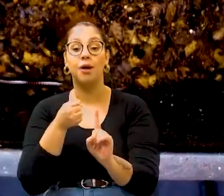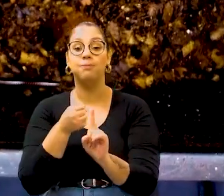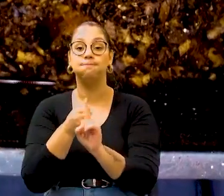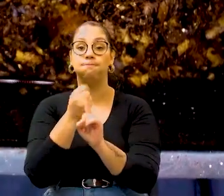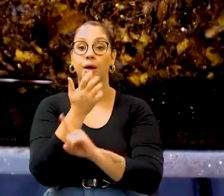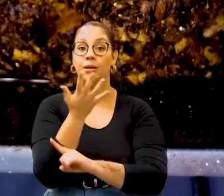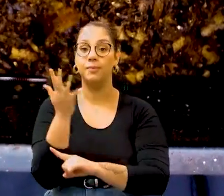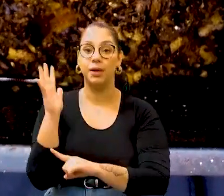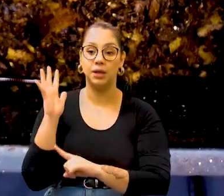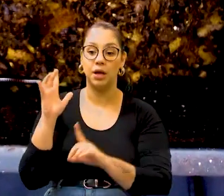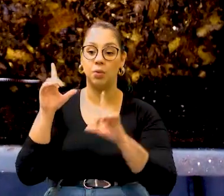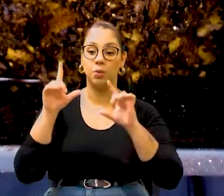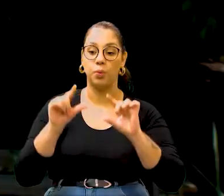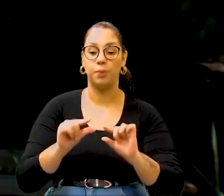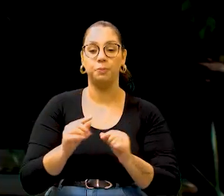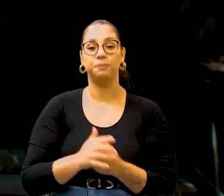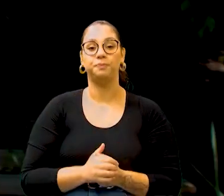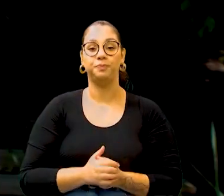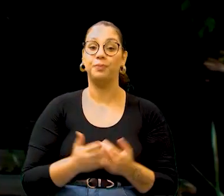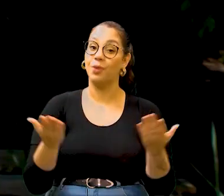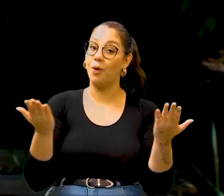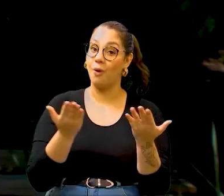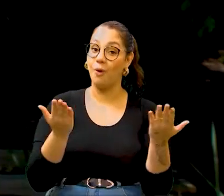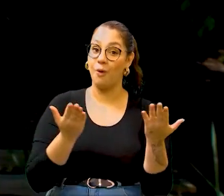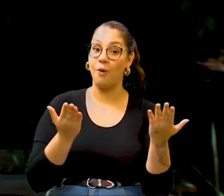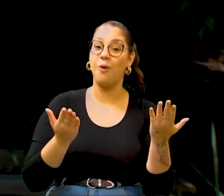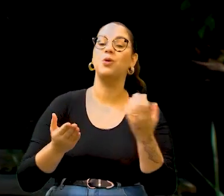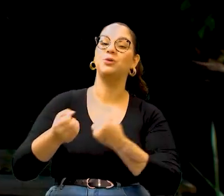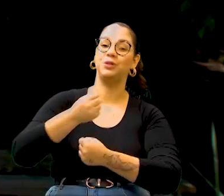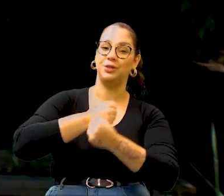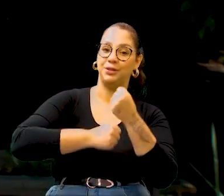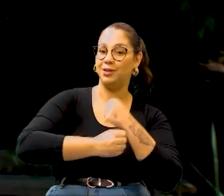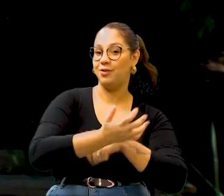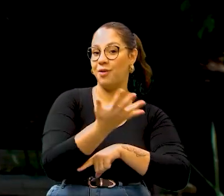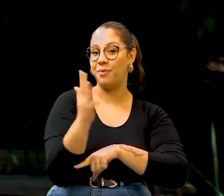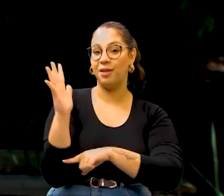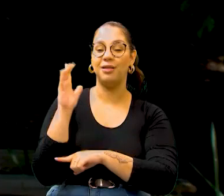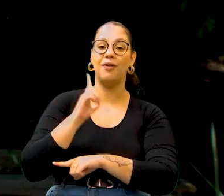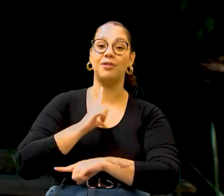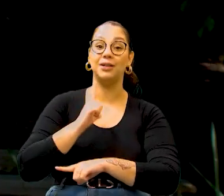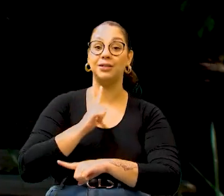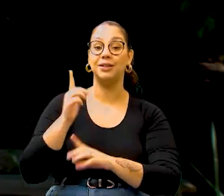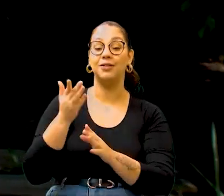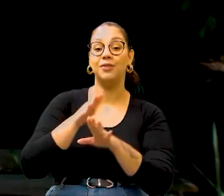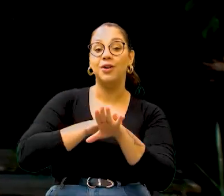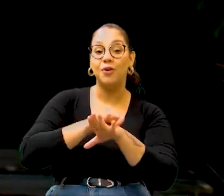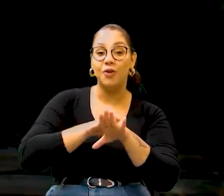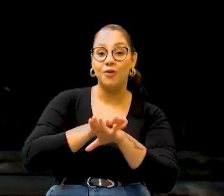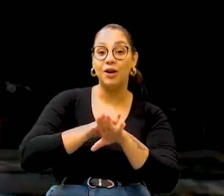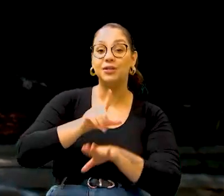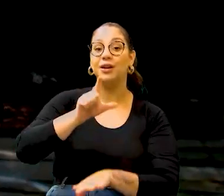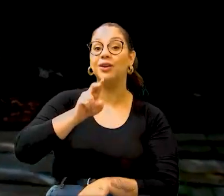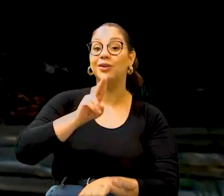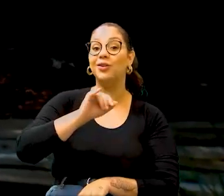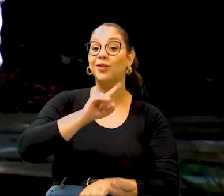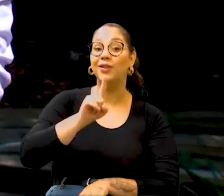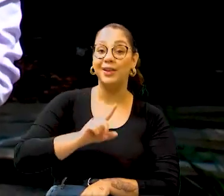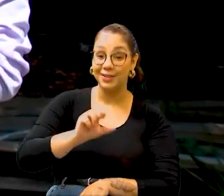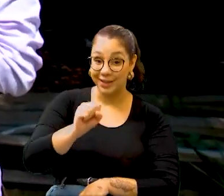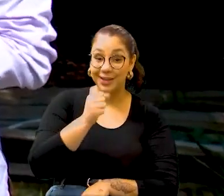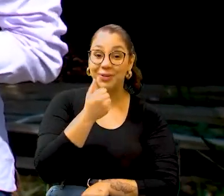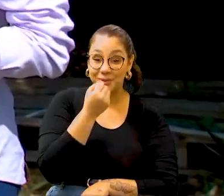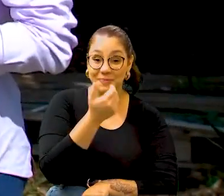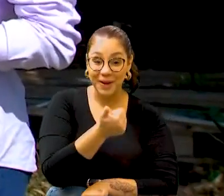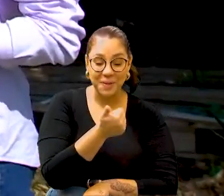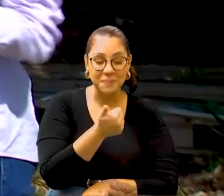os impactos ambientais. Hoje o Giro Ambiental veio aqui na empresa Guaraipo para conversar com a idealizadora Luísa. Tudo bem,